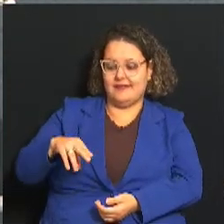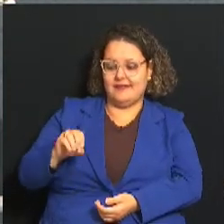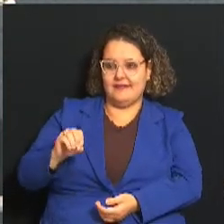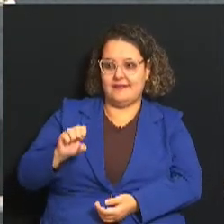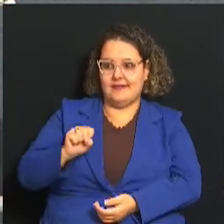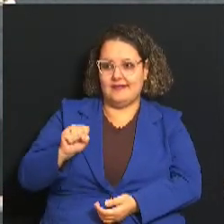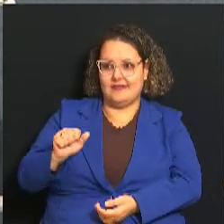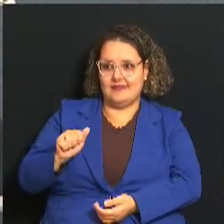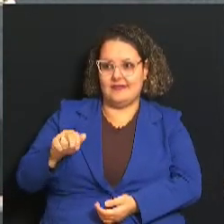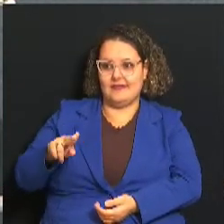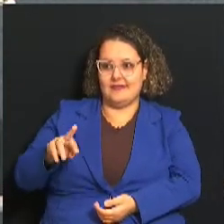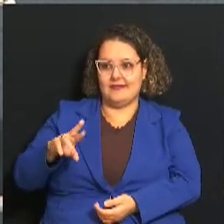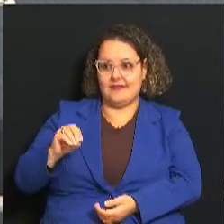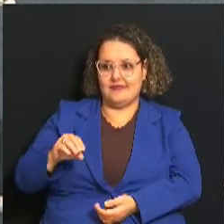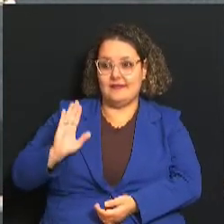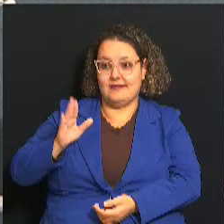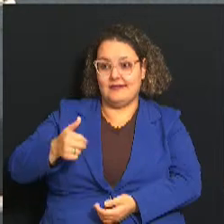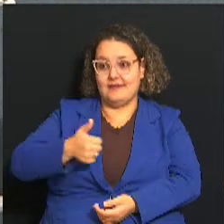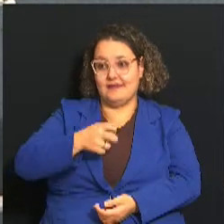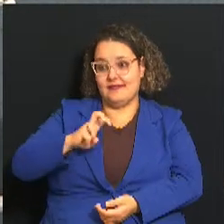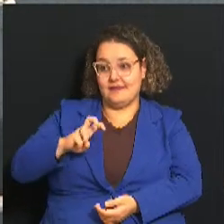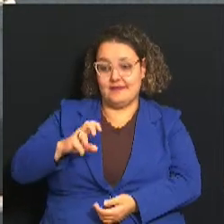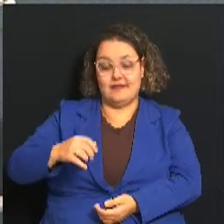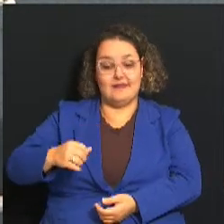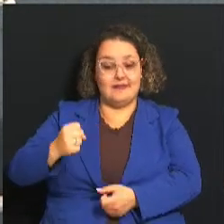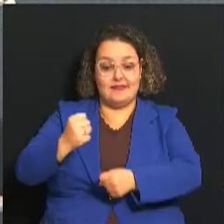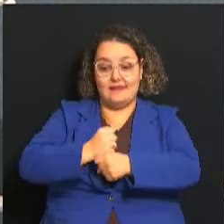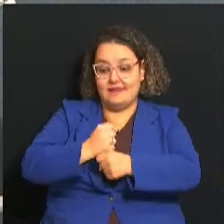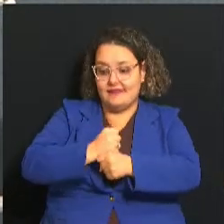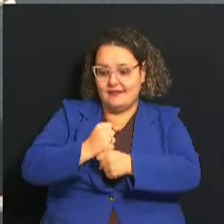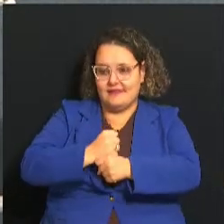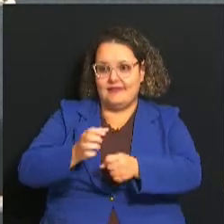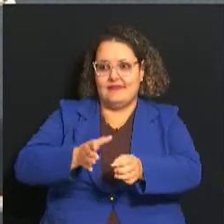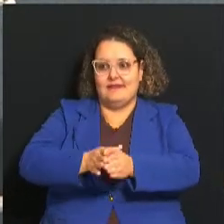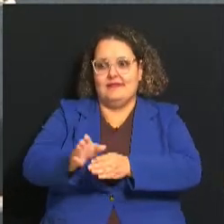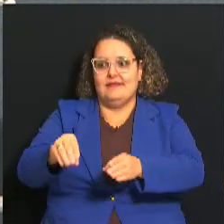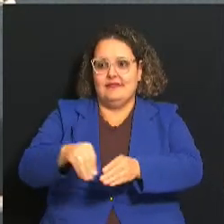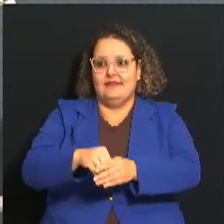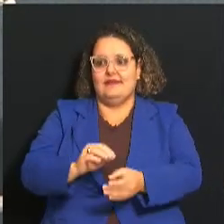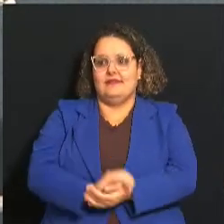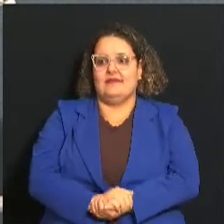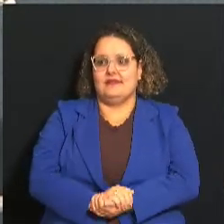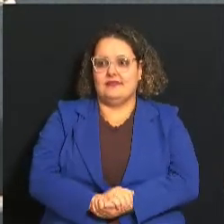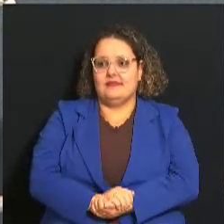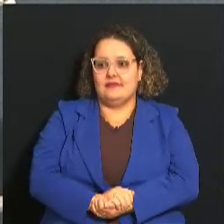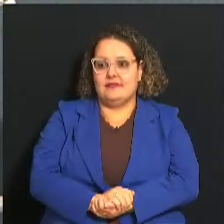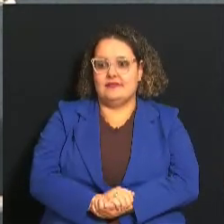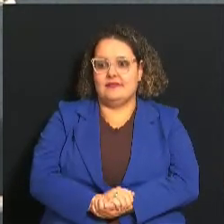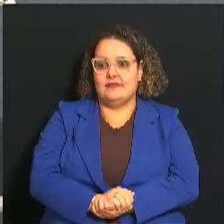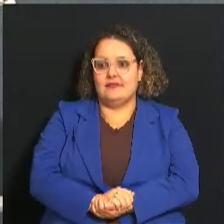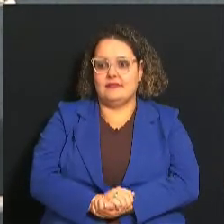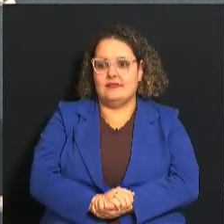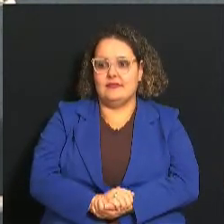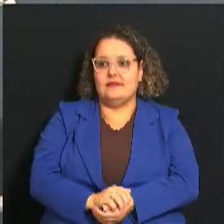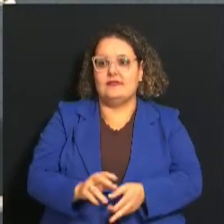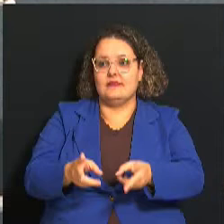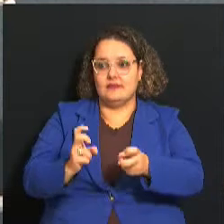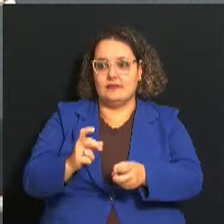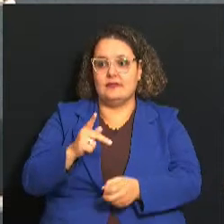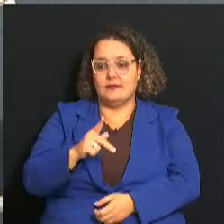15 anos dentro do conselho, e eu percebo o seguinte, que os PLs que